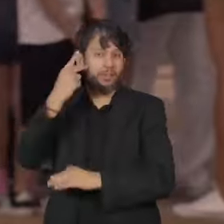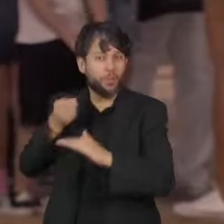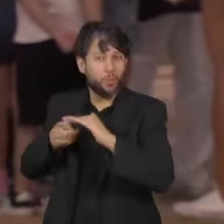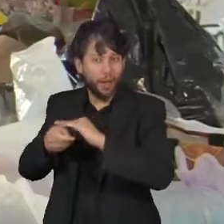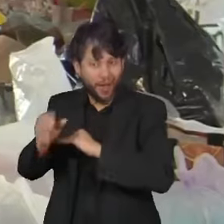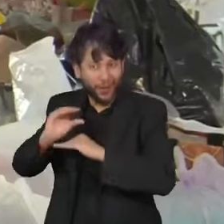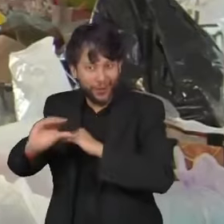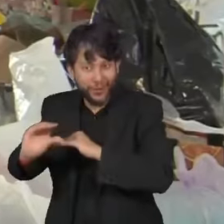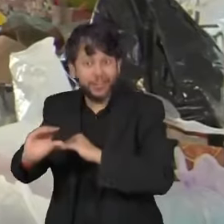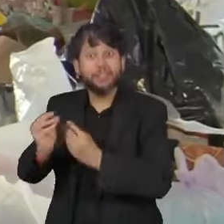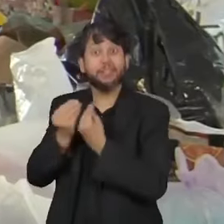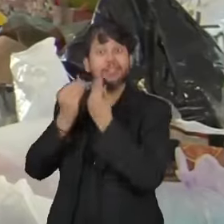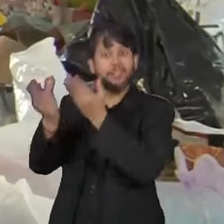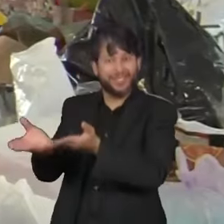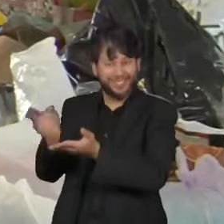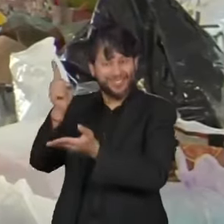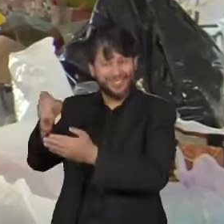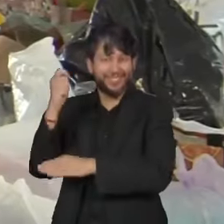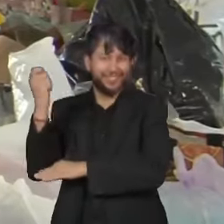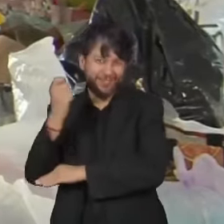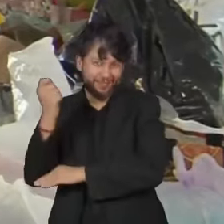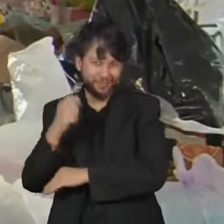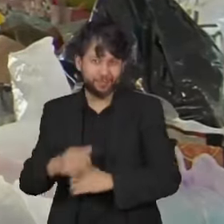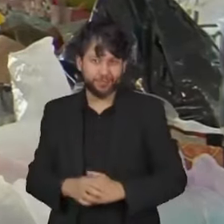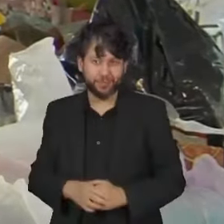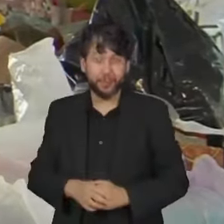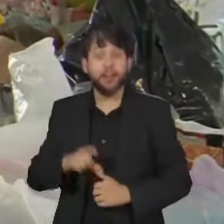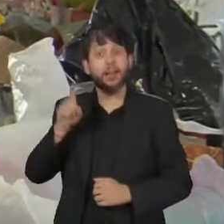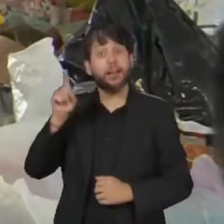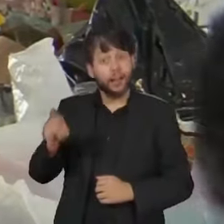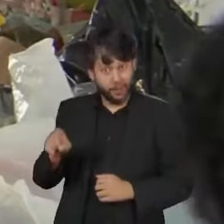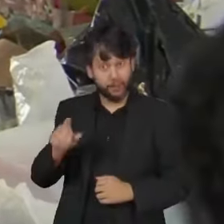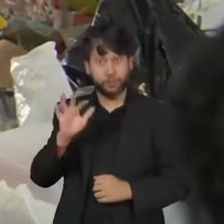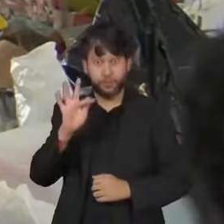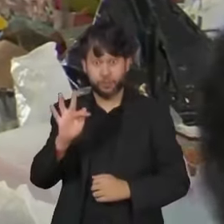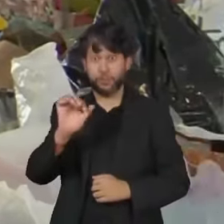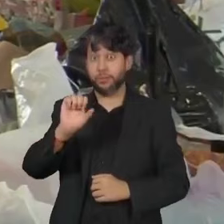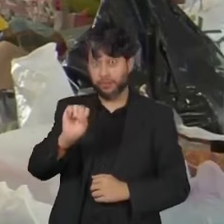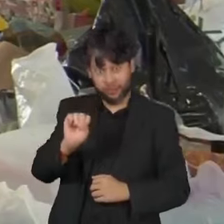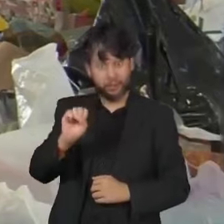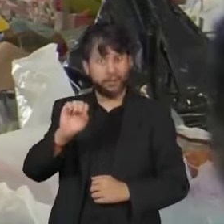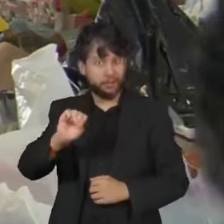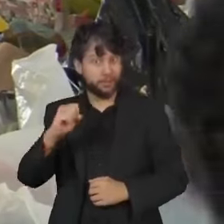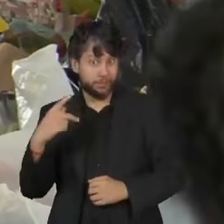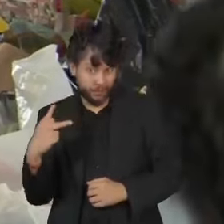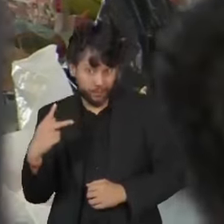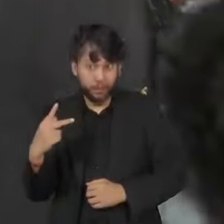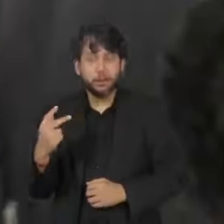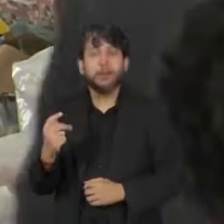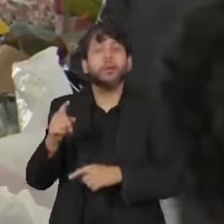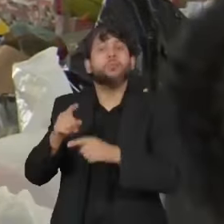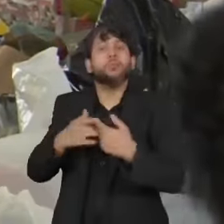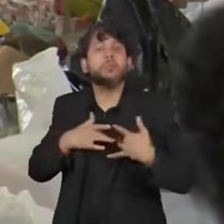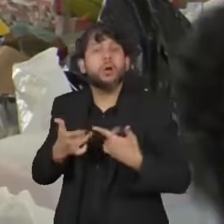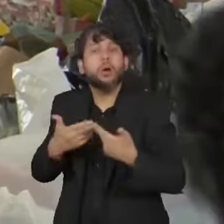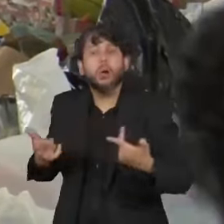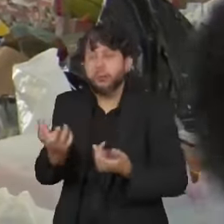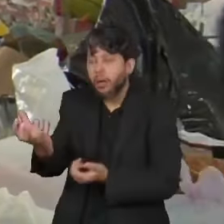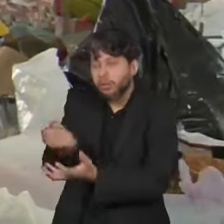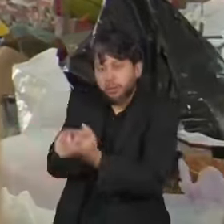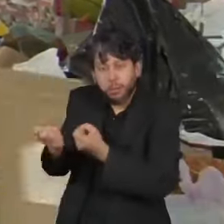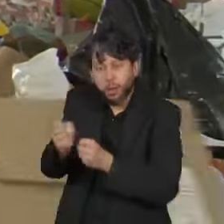Grande do Sul. O Fundo Social de São Paulo fica responsável pelo recebimento e pela triagem das doações.